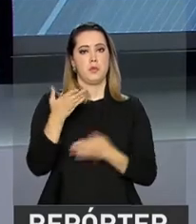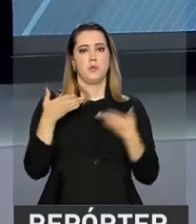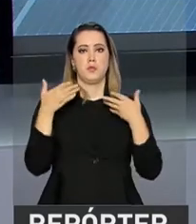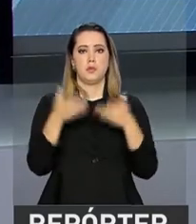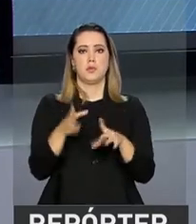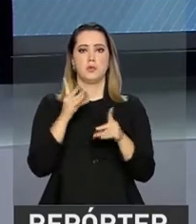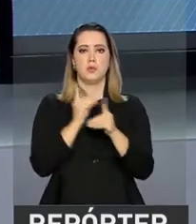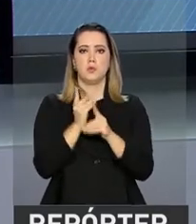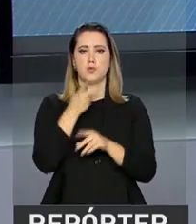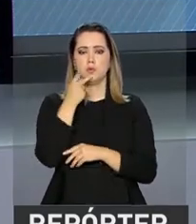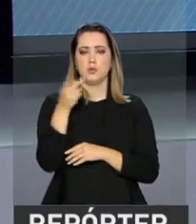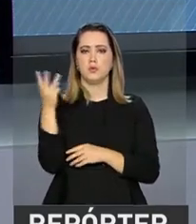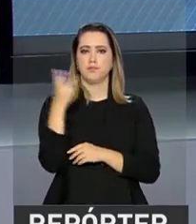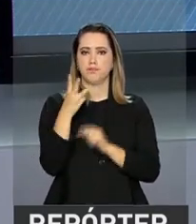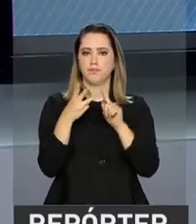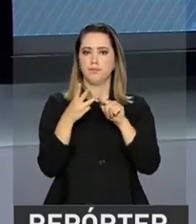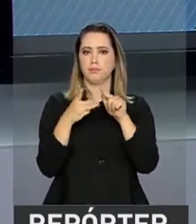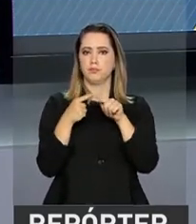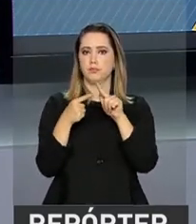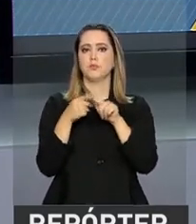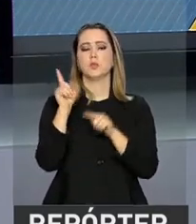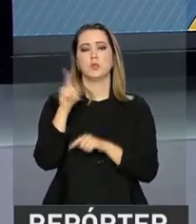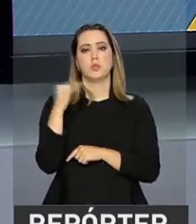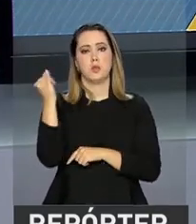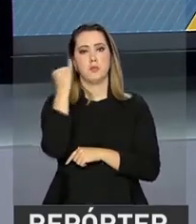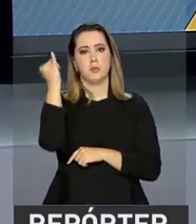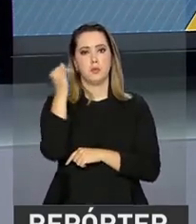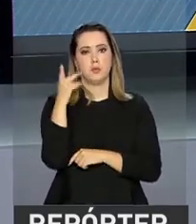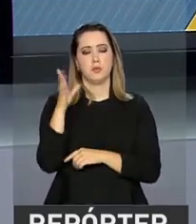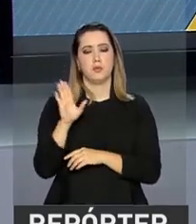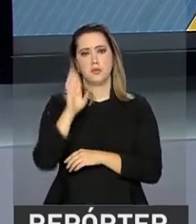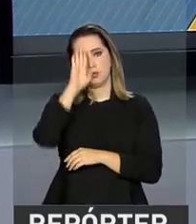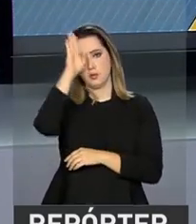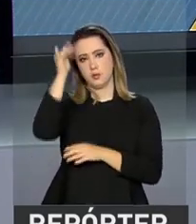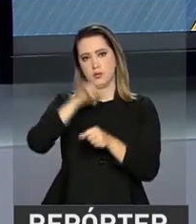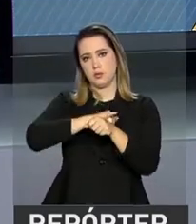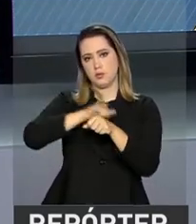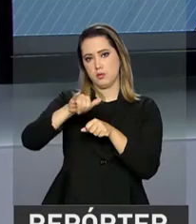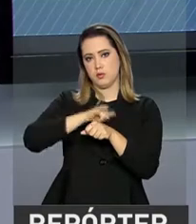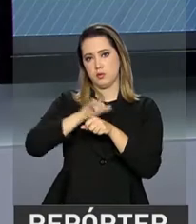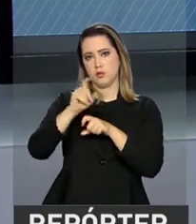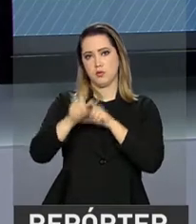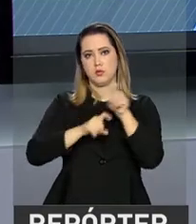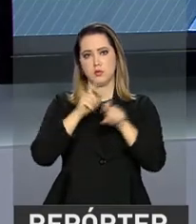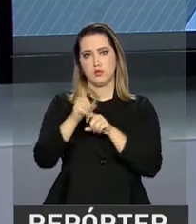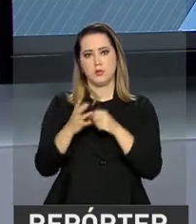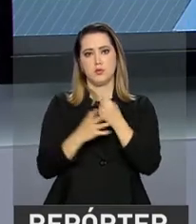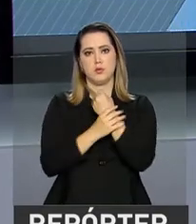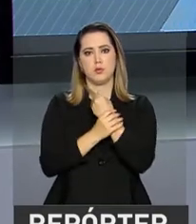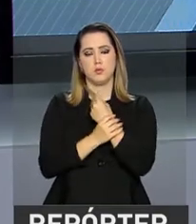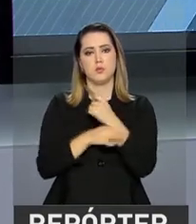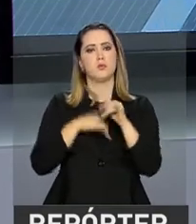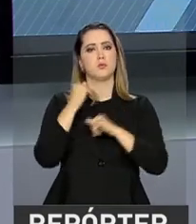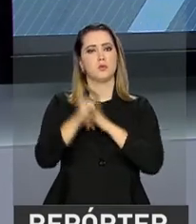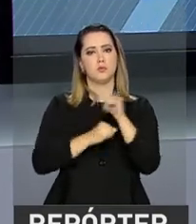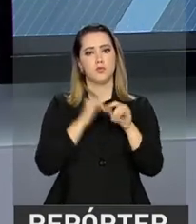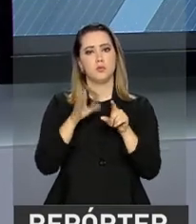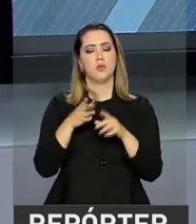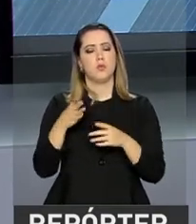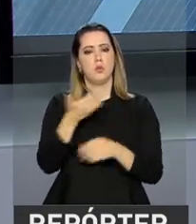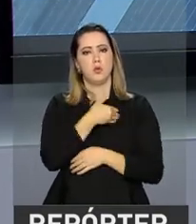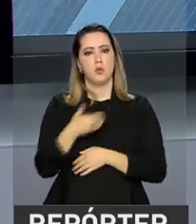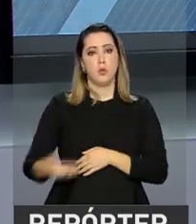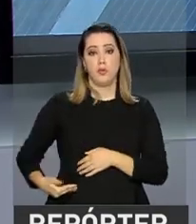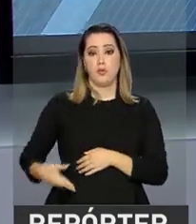destacou três assuntos que são considerados prioritários para o país a estratégia digital a segurança cibernética ea